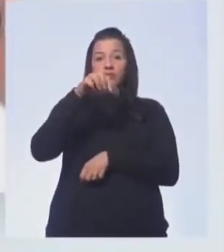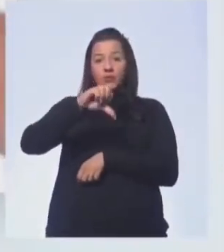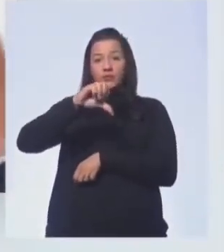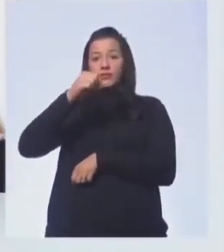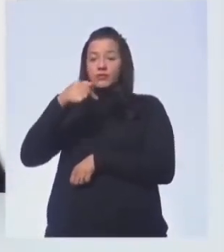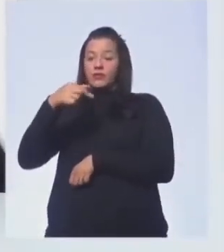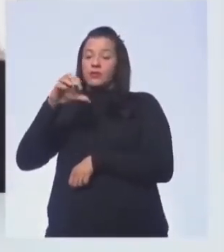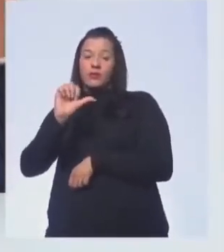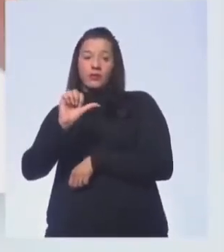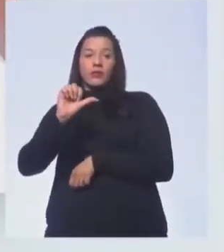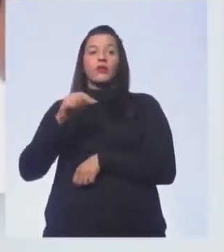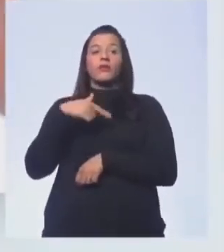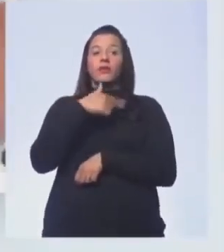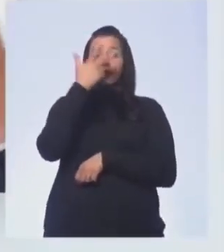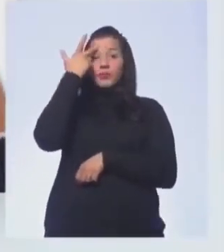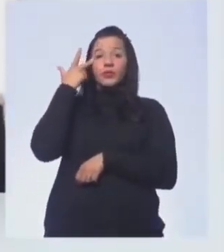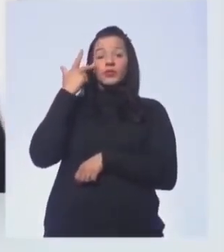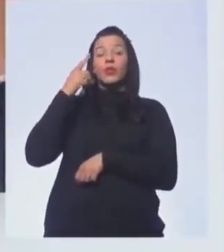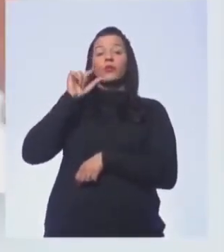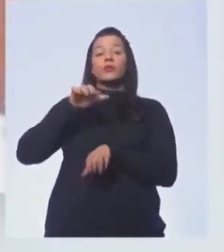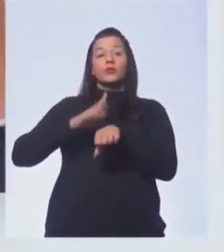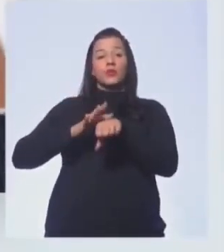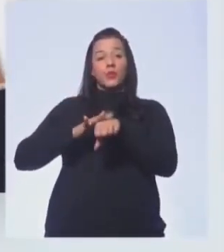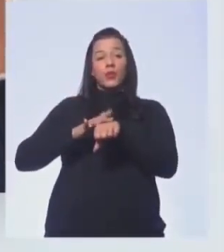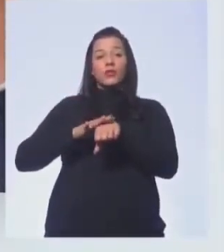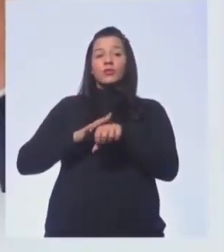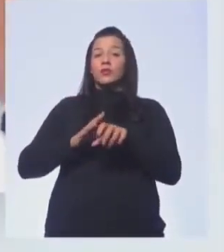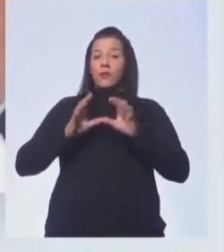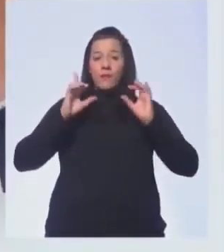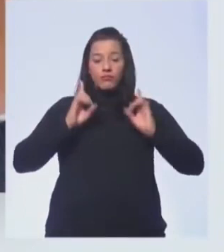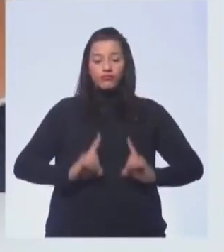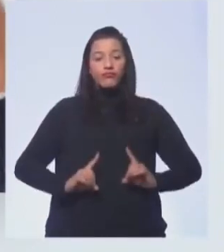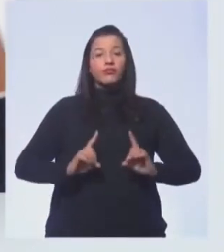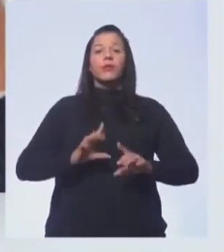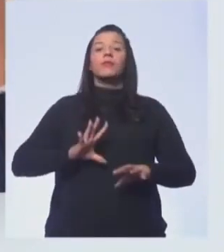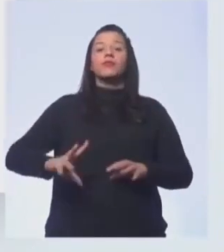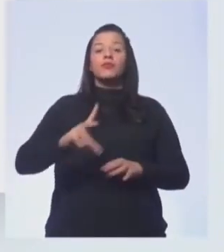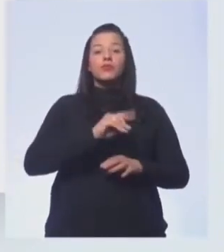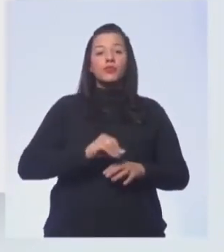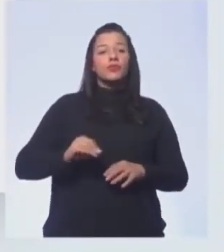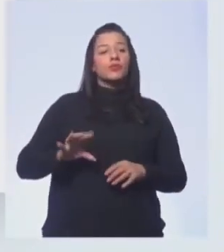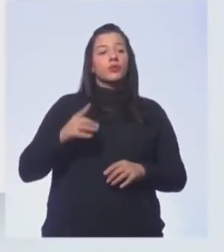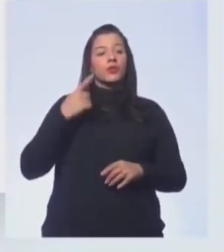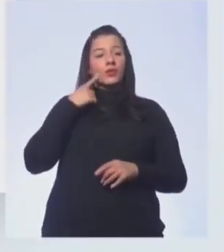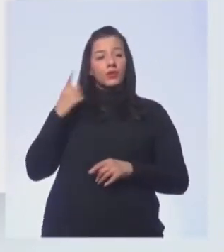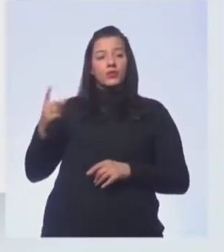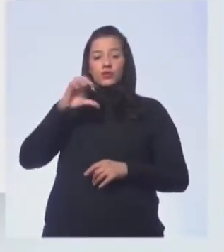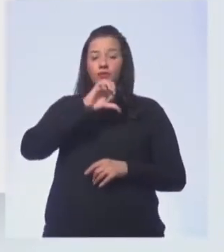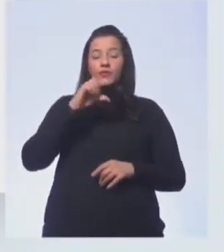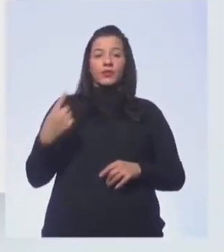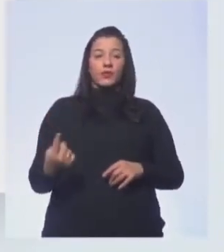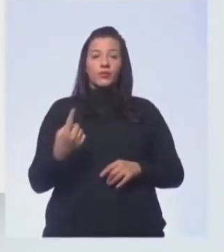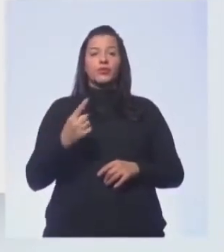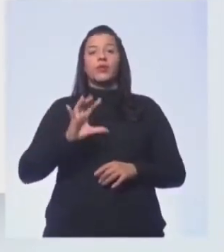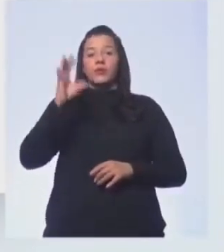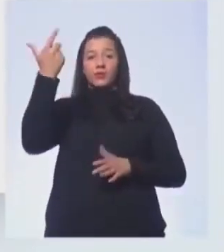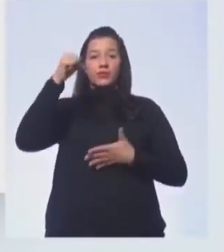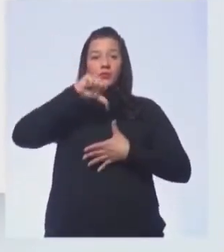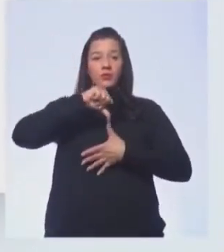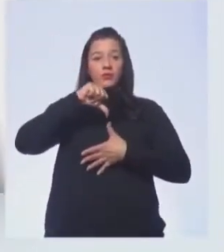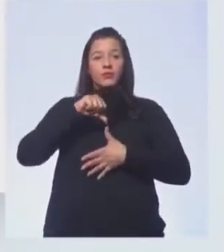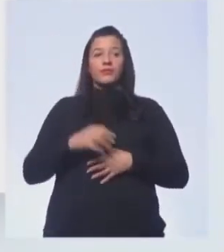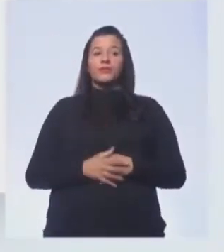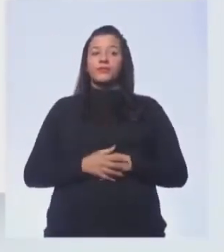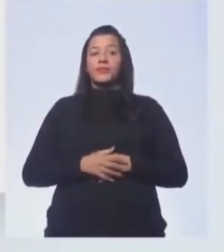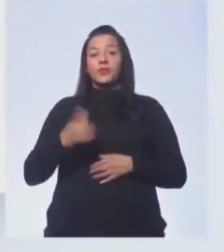de paralisia infantil, poliomielite, desde 1991, quando foi notificada pela última vez nas Américas. Quando